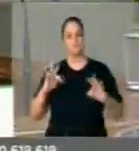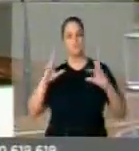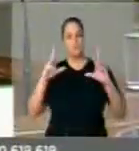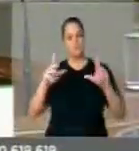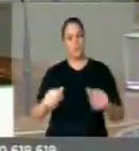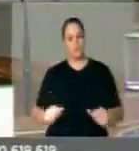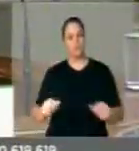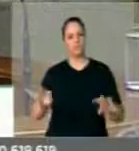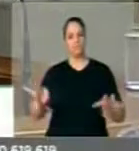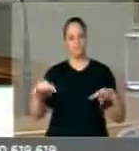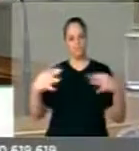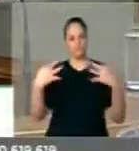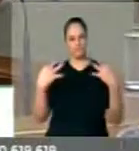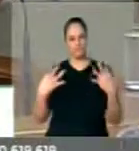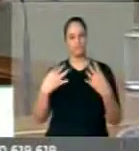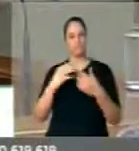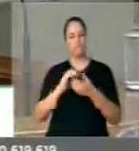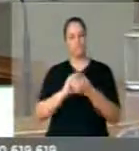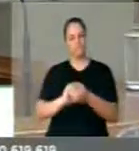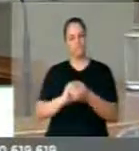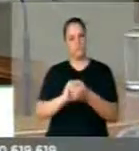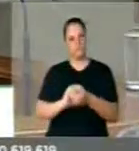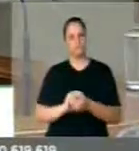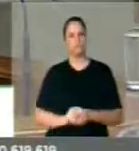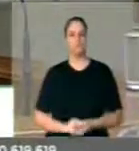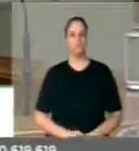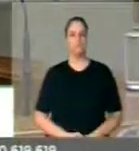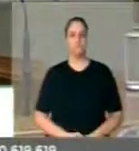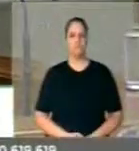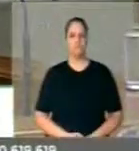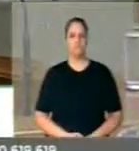internautas e telespectadores que nos acompanham.